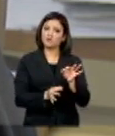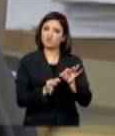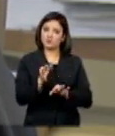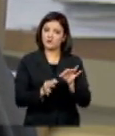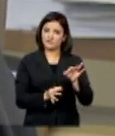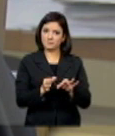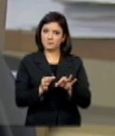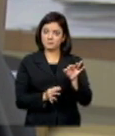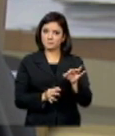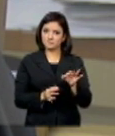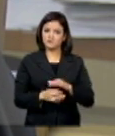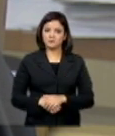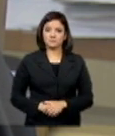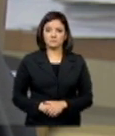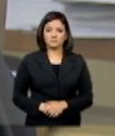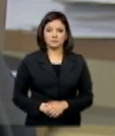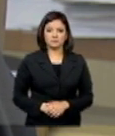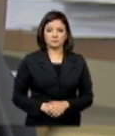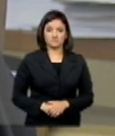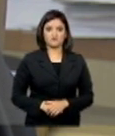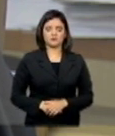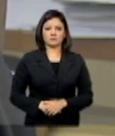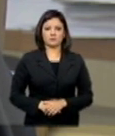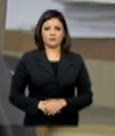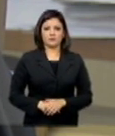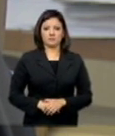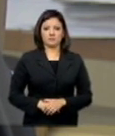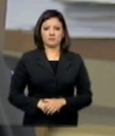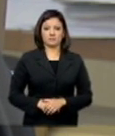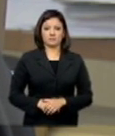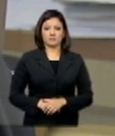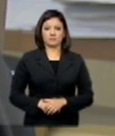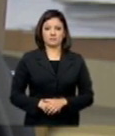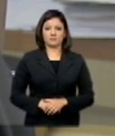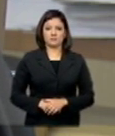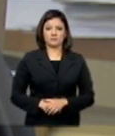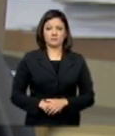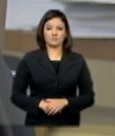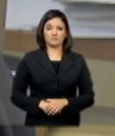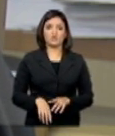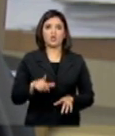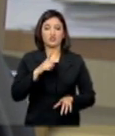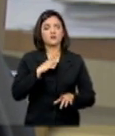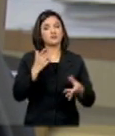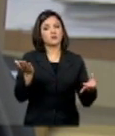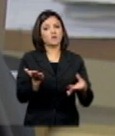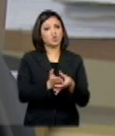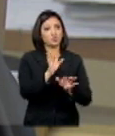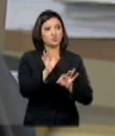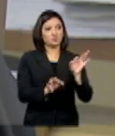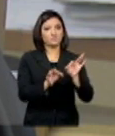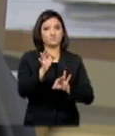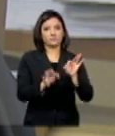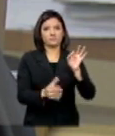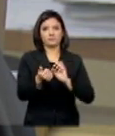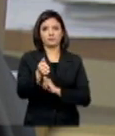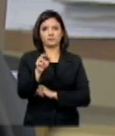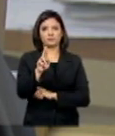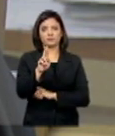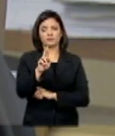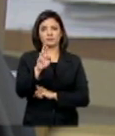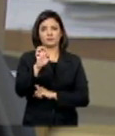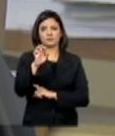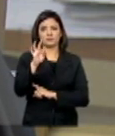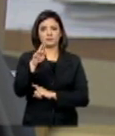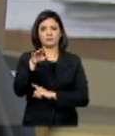bits novos umbu seneri controle judicial da atividade dos poderes políticos uma das